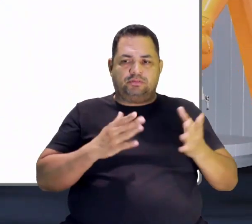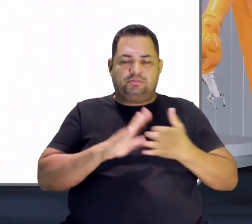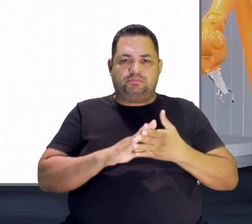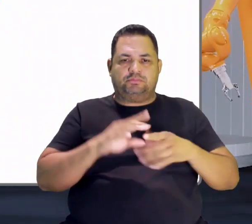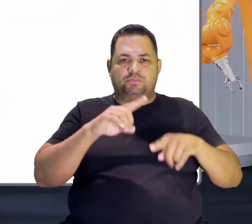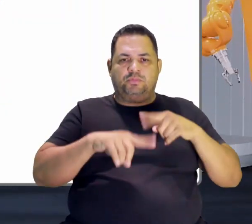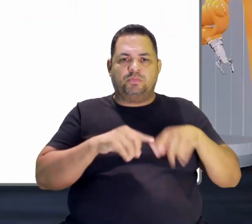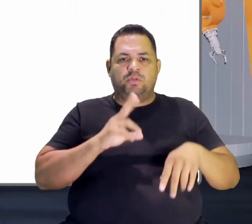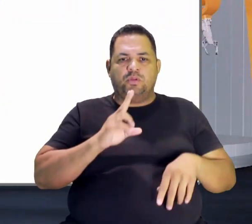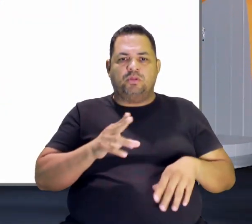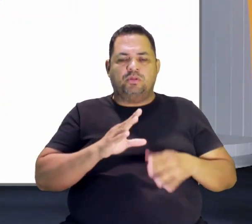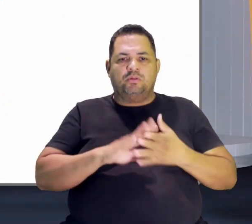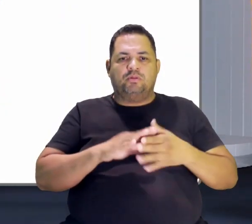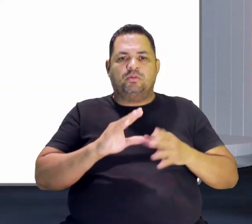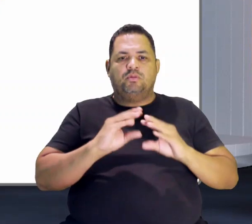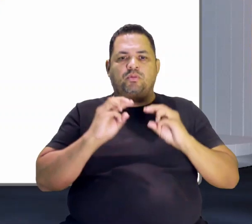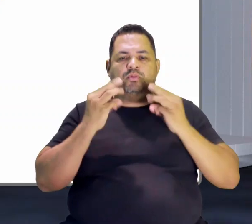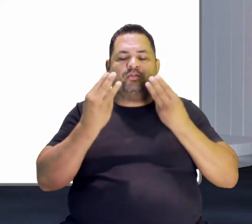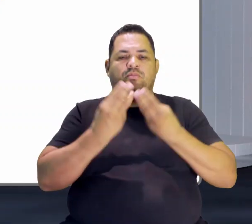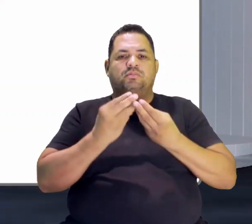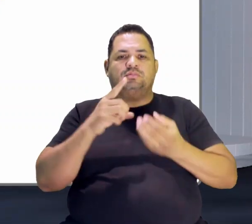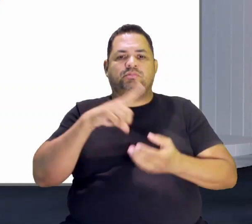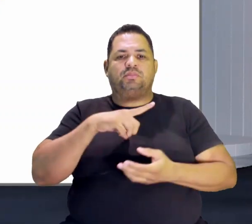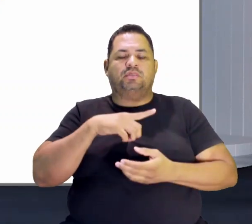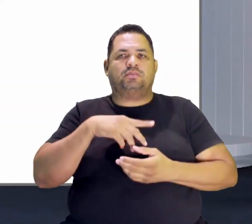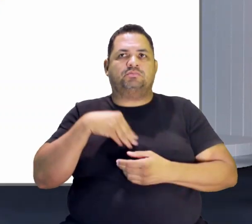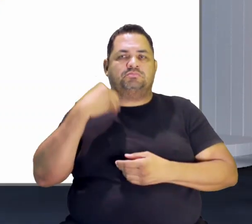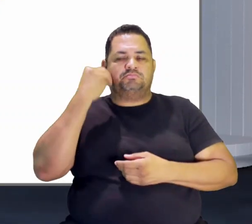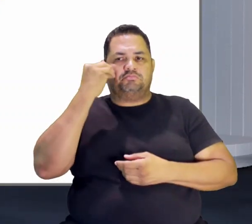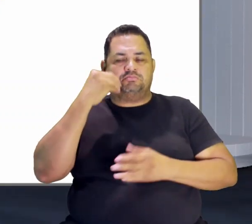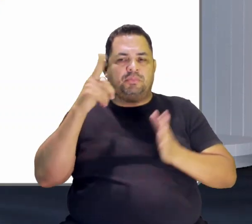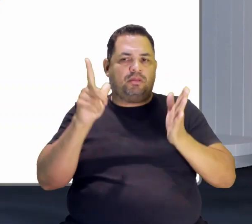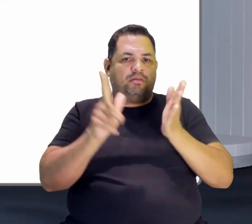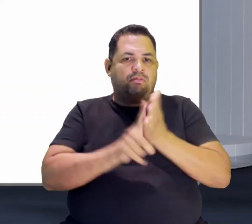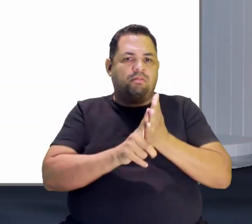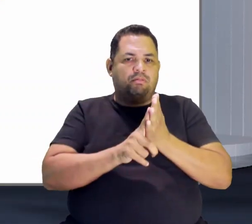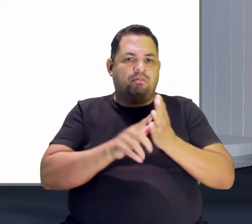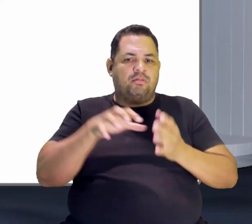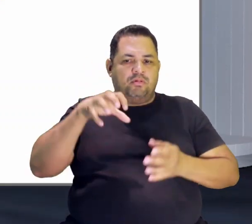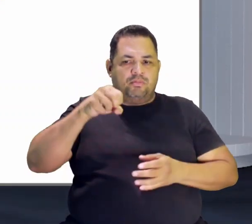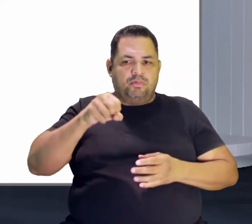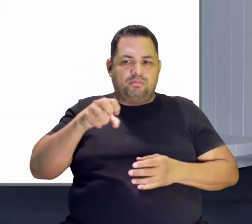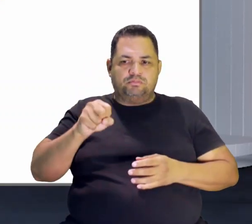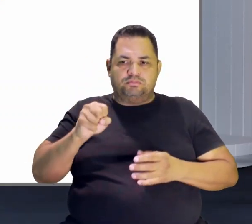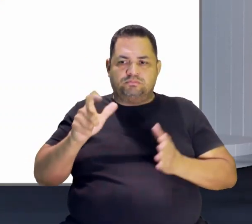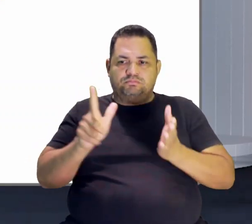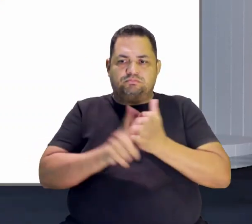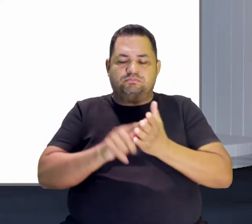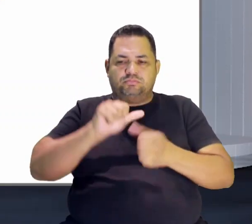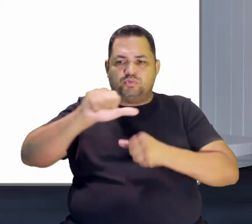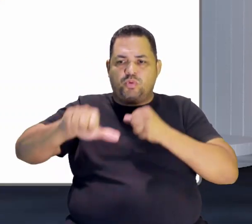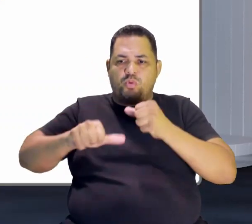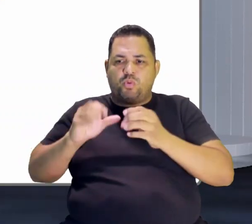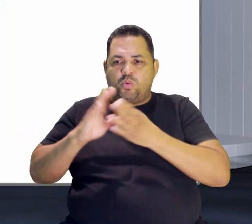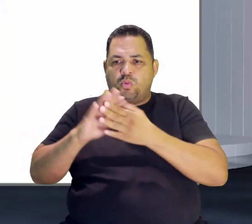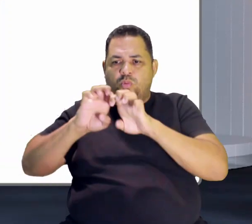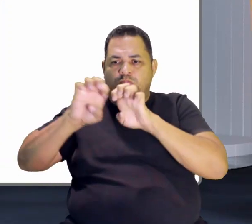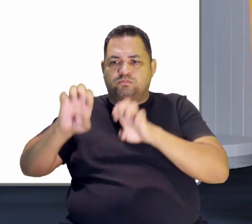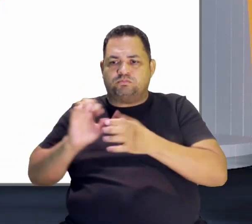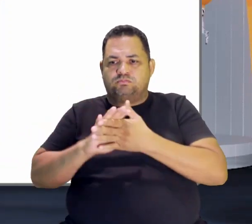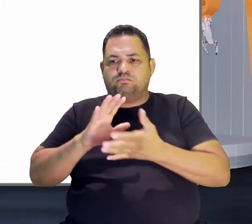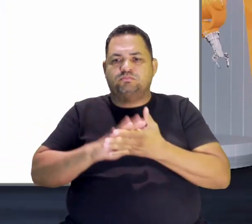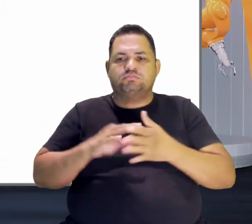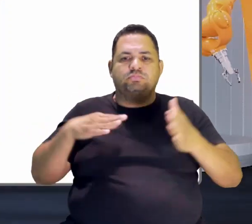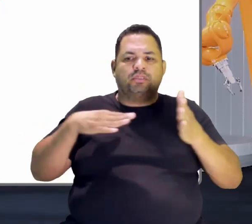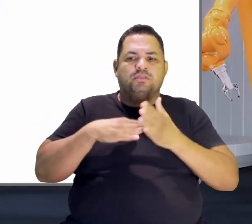corpos iguais de mesma massa, como nós tivemos a experiência do papel. Então, amassou o papel, ele muda a forma. Tem uma